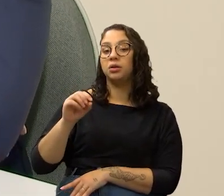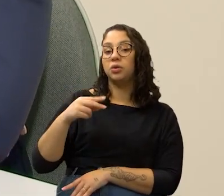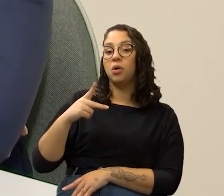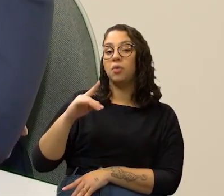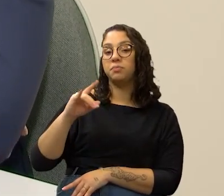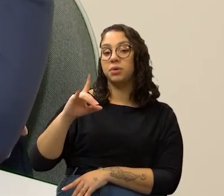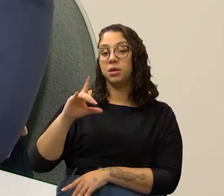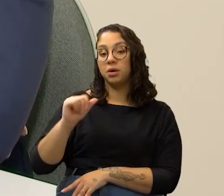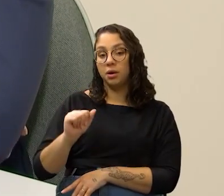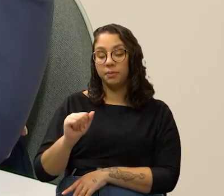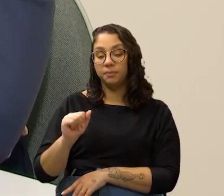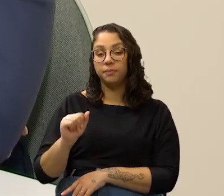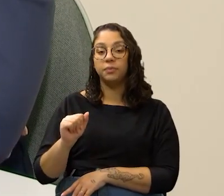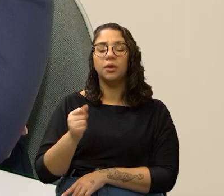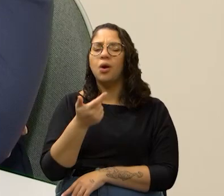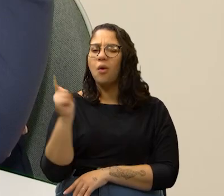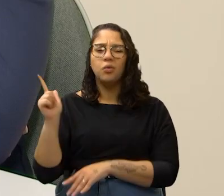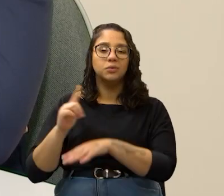né?